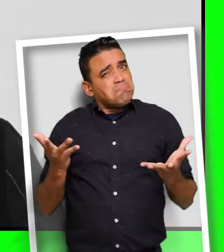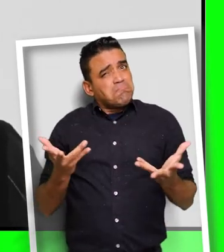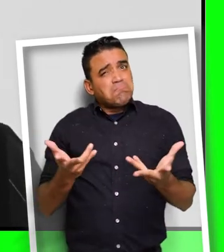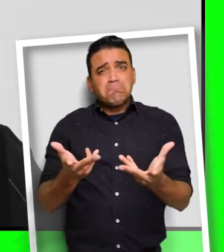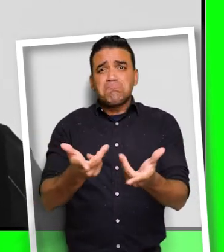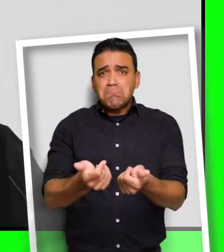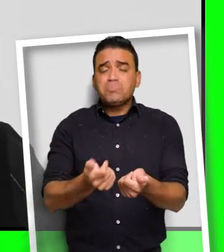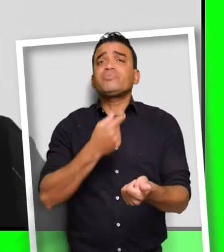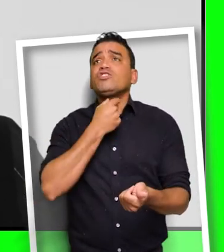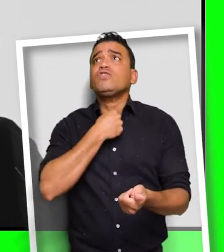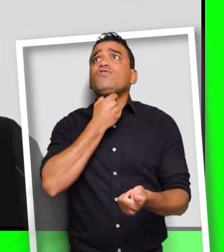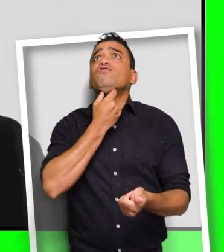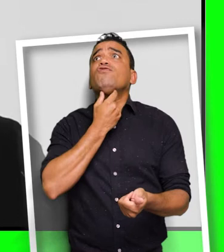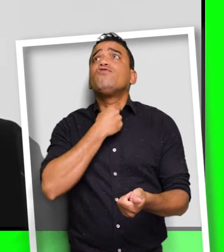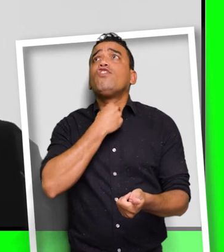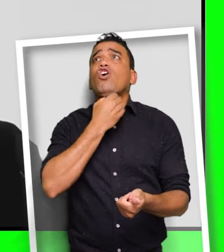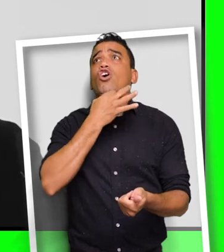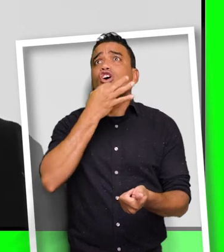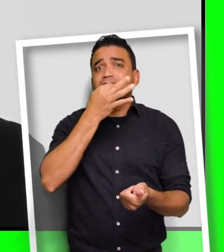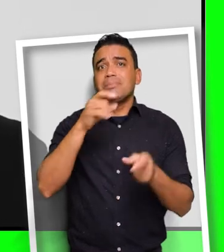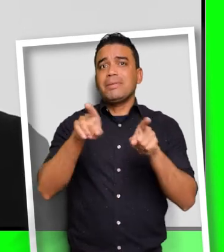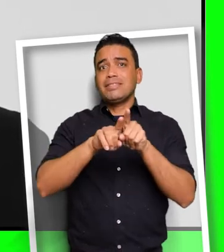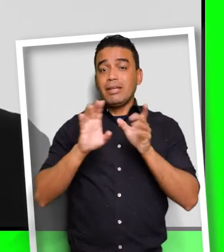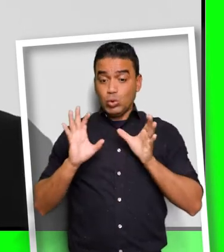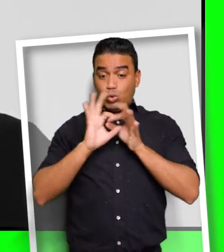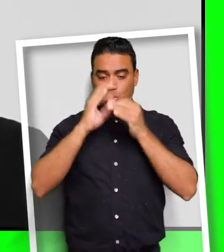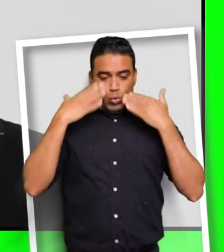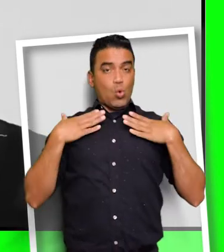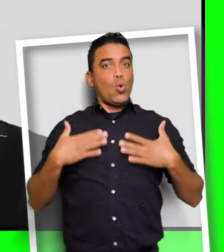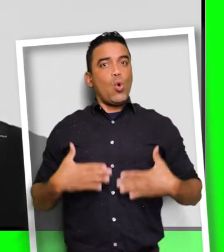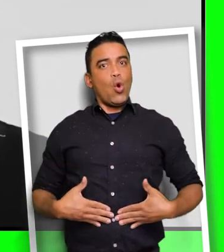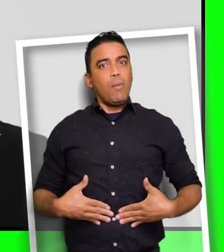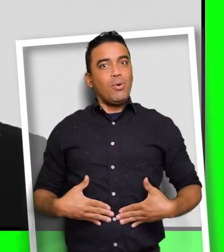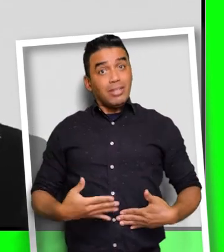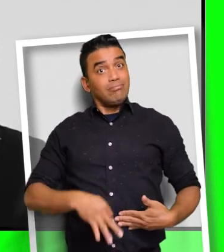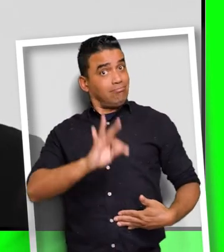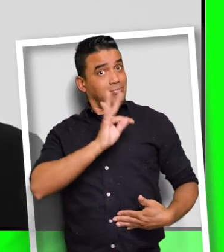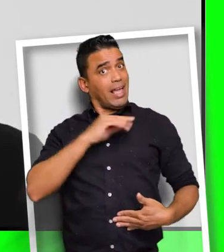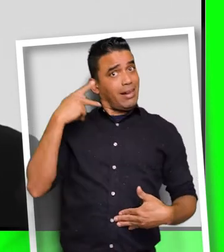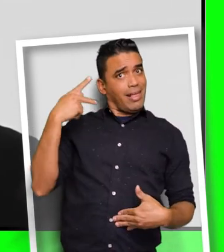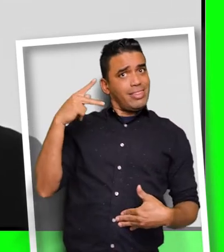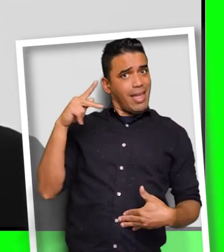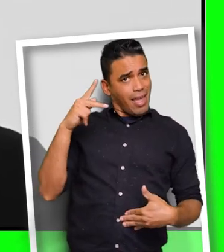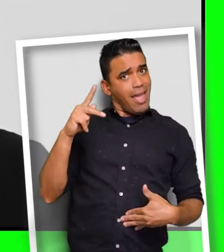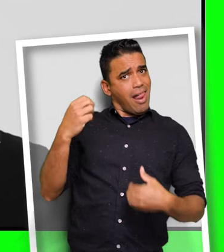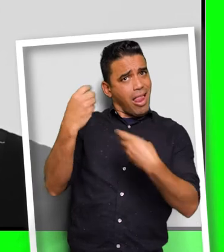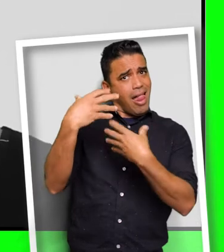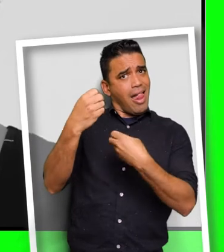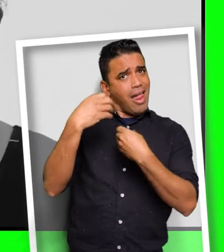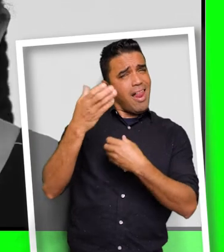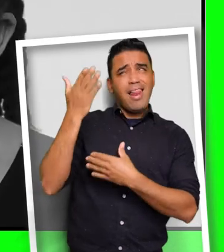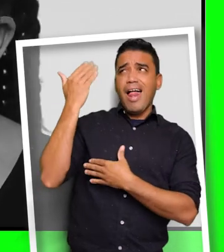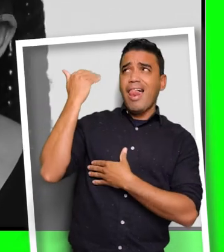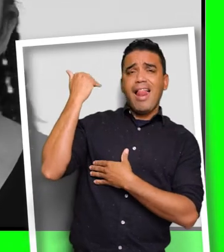que passa pela voz, mas que sempre passa pelo corpo. Então, a técnica vocal que ela desenvolve, que ela trabalhou com a gente, que